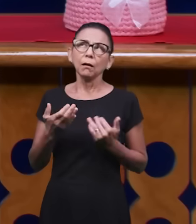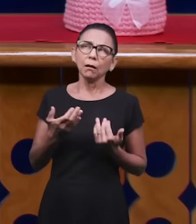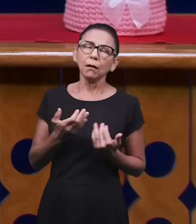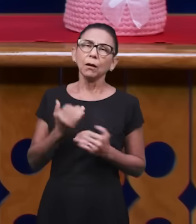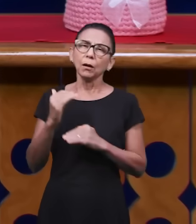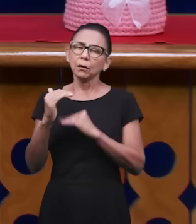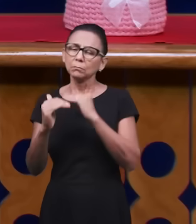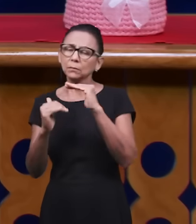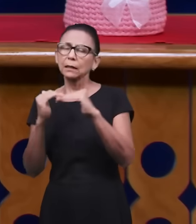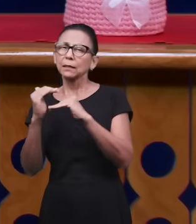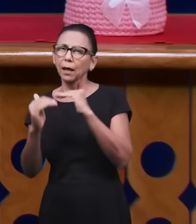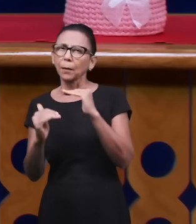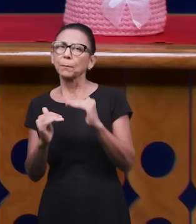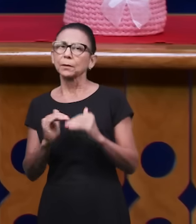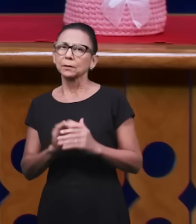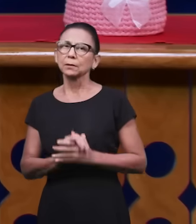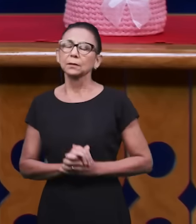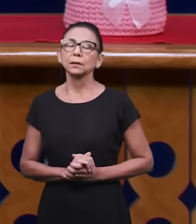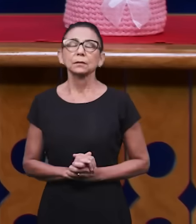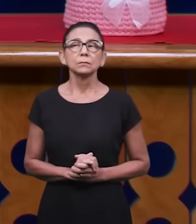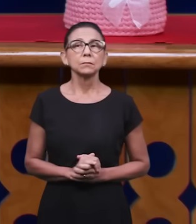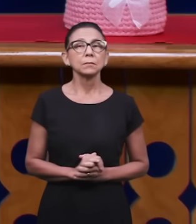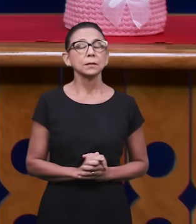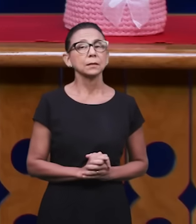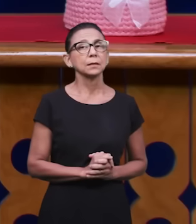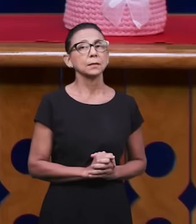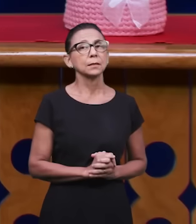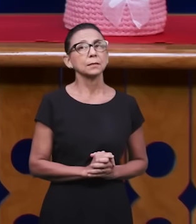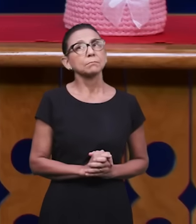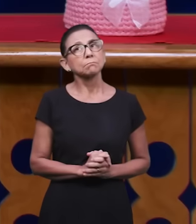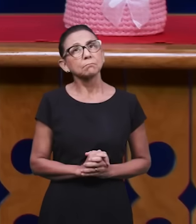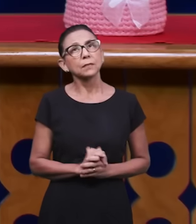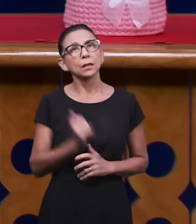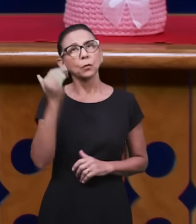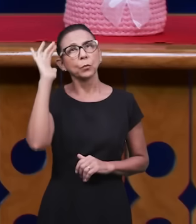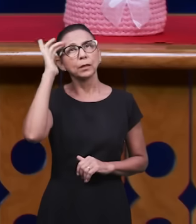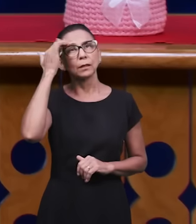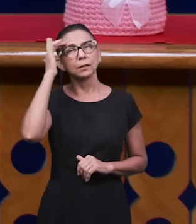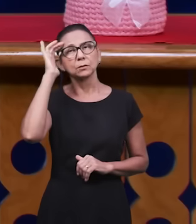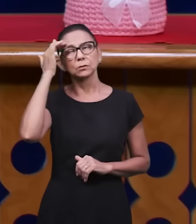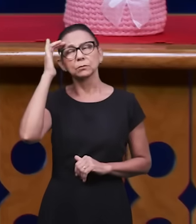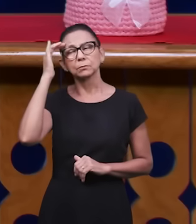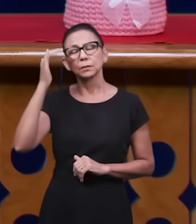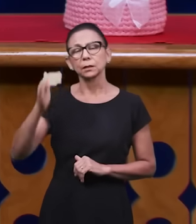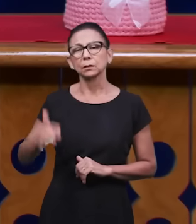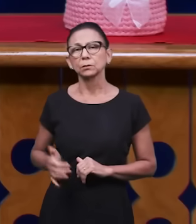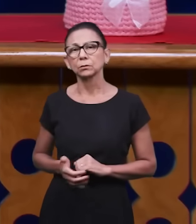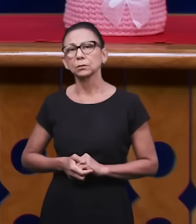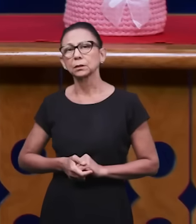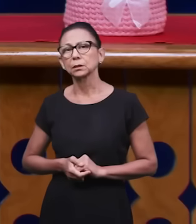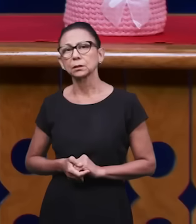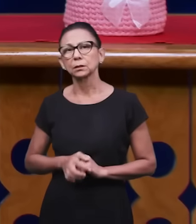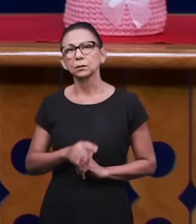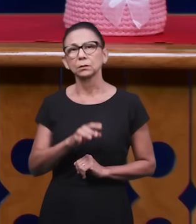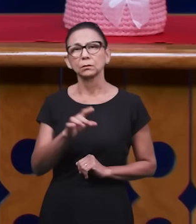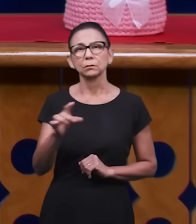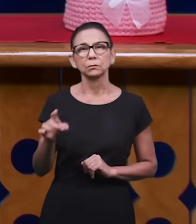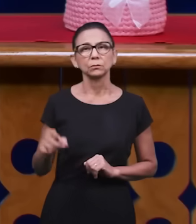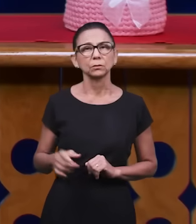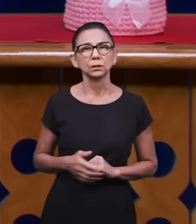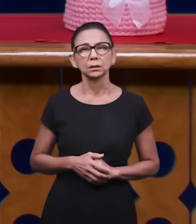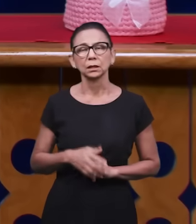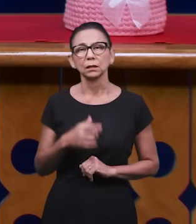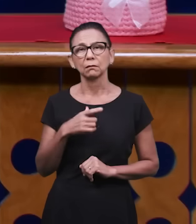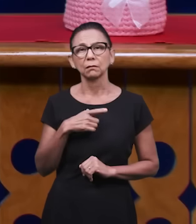Deus. Eu diria que é um entendimento piedoso que te leva a ter um lugar social, entender a igreja como um